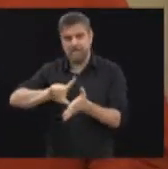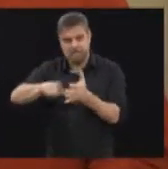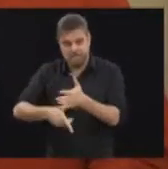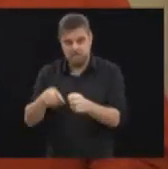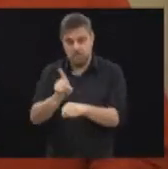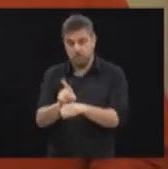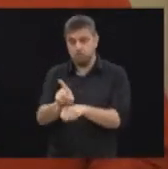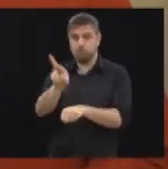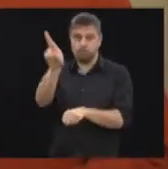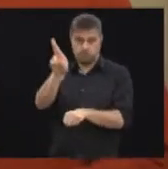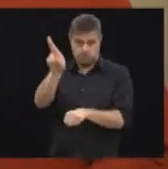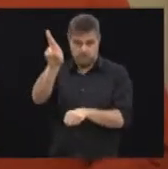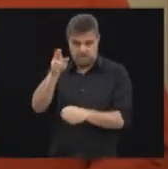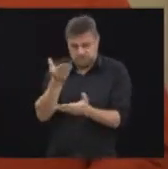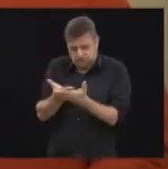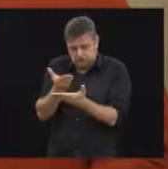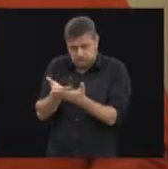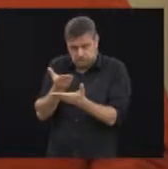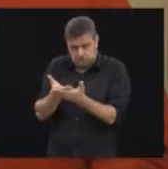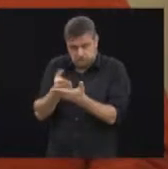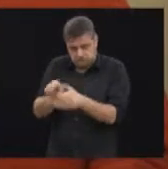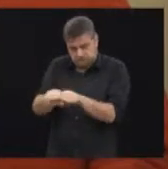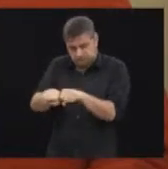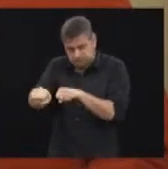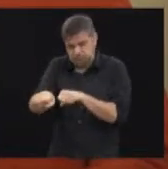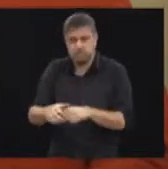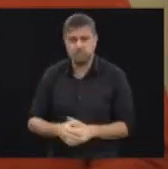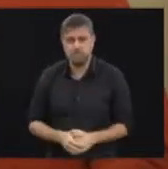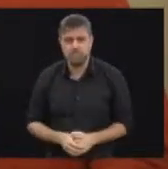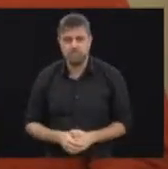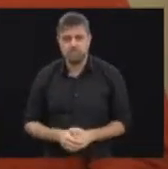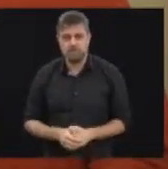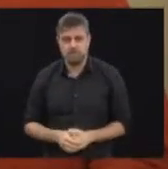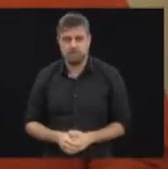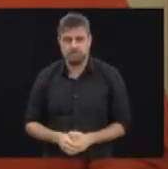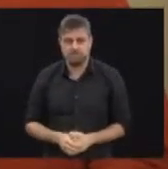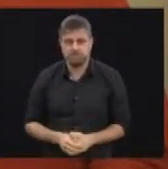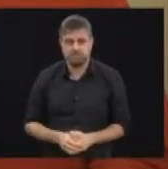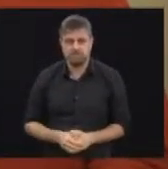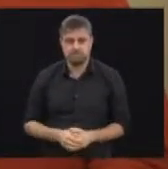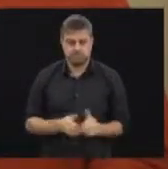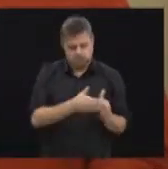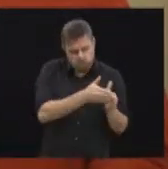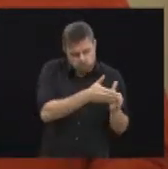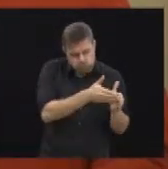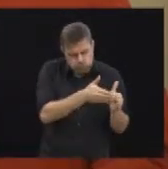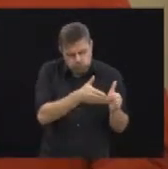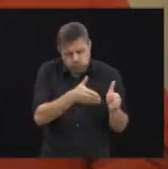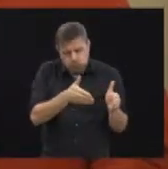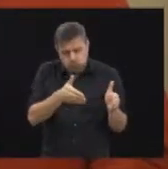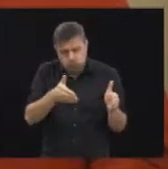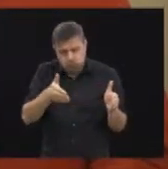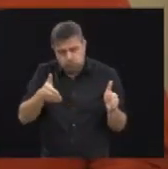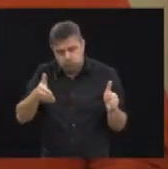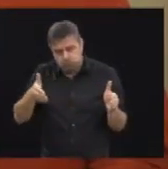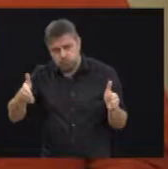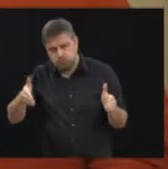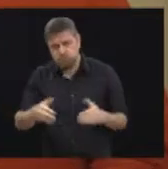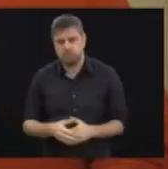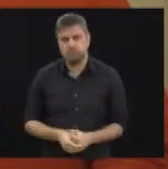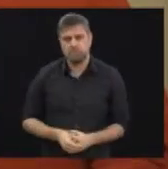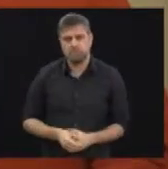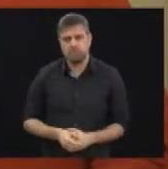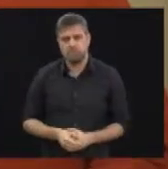fiz o mestrado e o doutorado, né? Então, a formação, ela